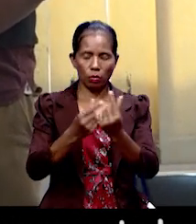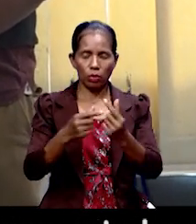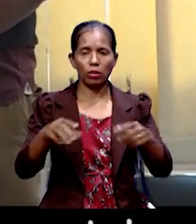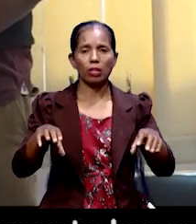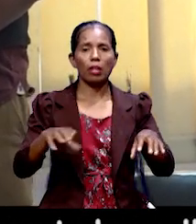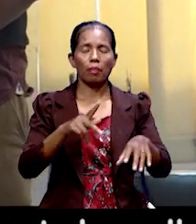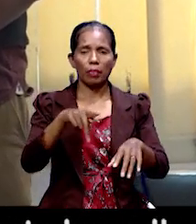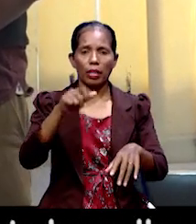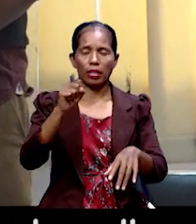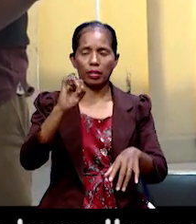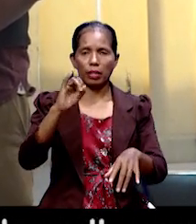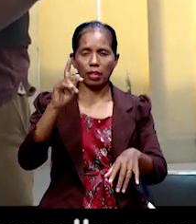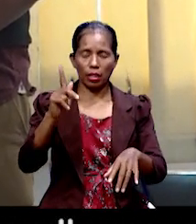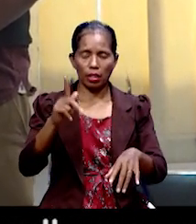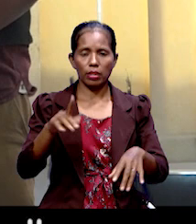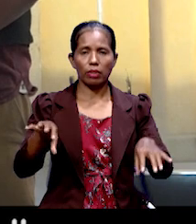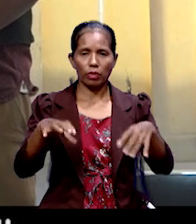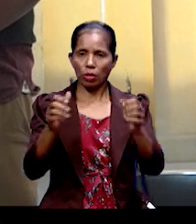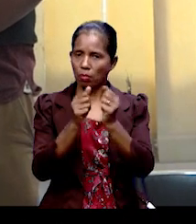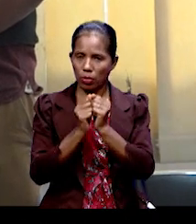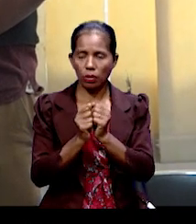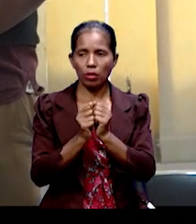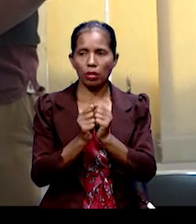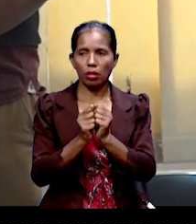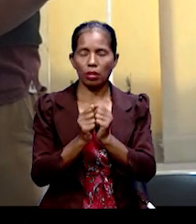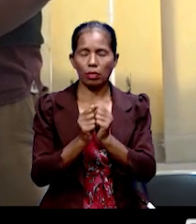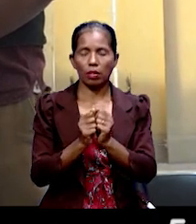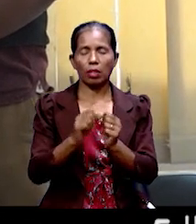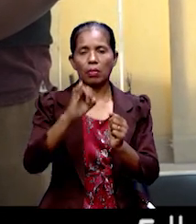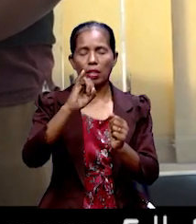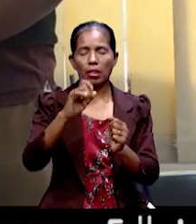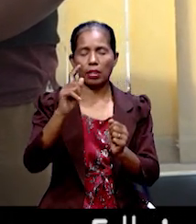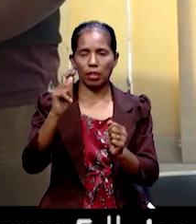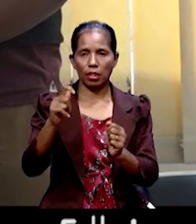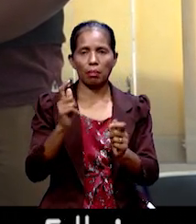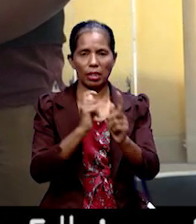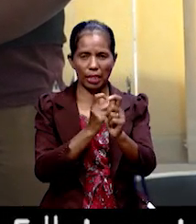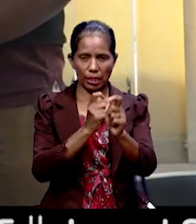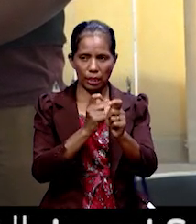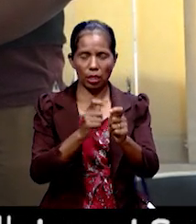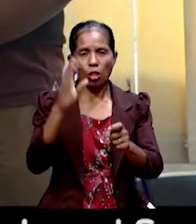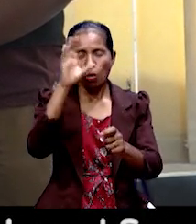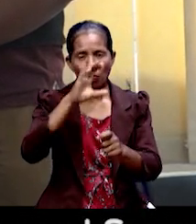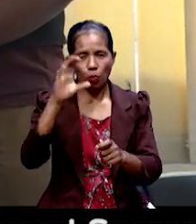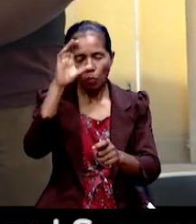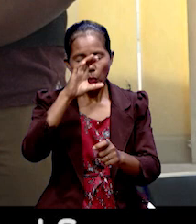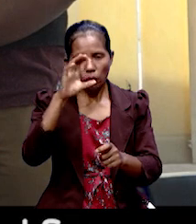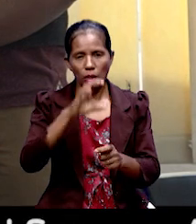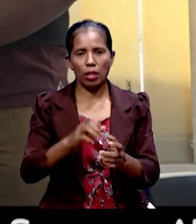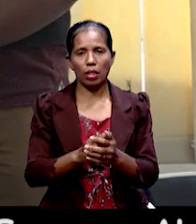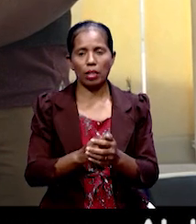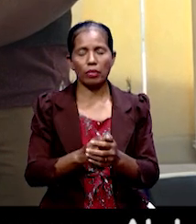keras mutu ko amnyaiti ita tenta keras buka i